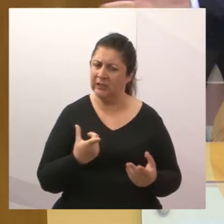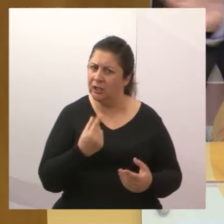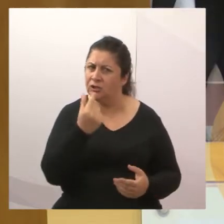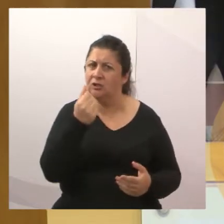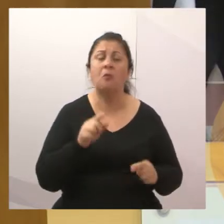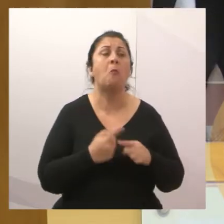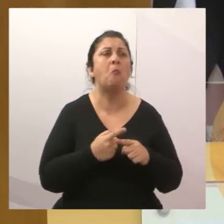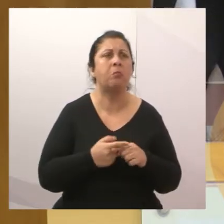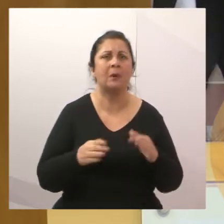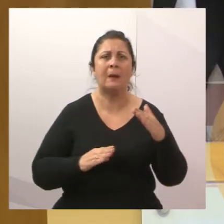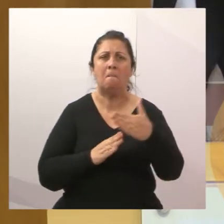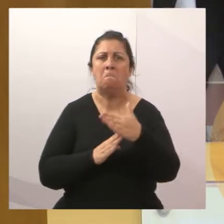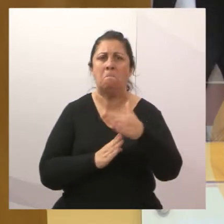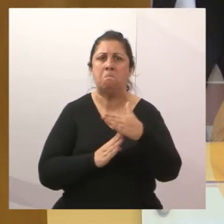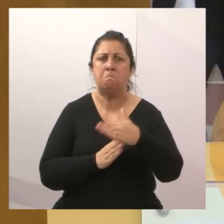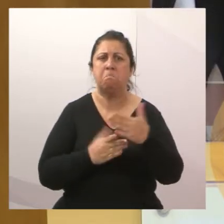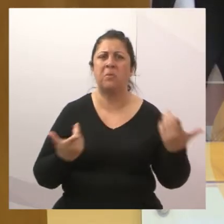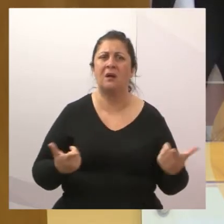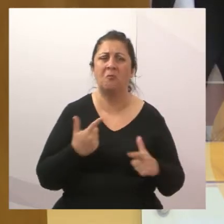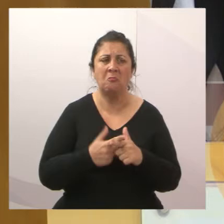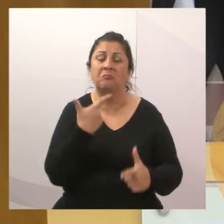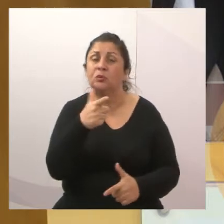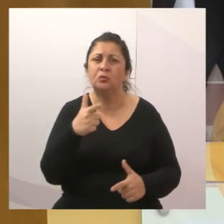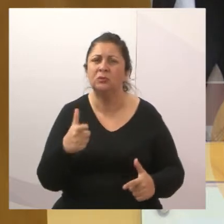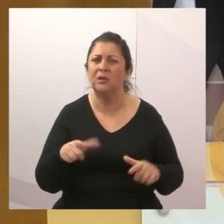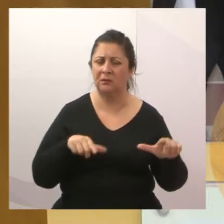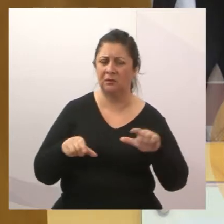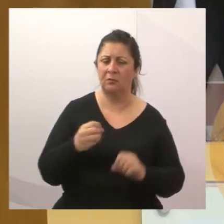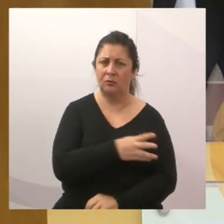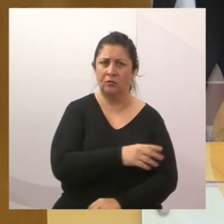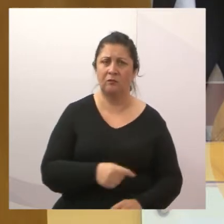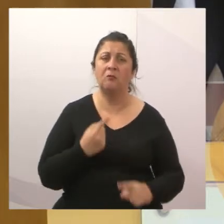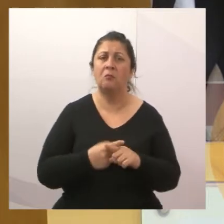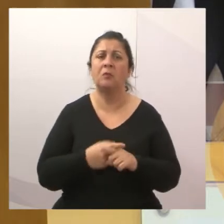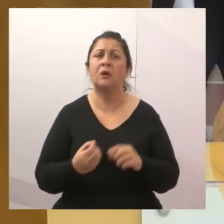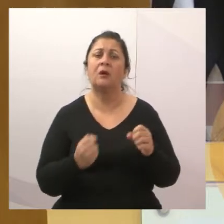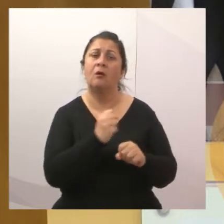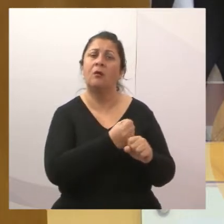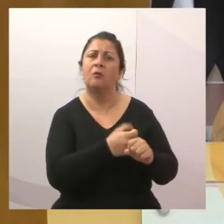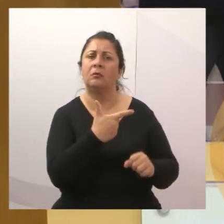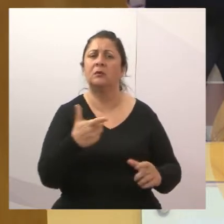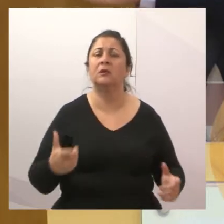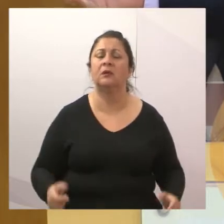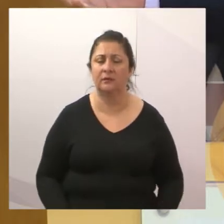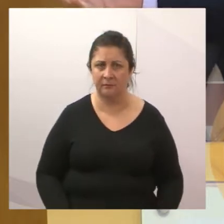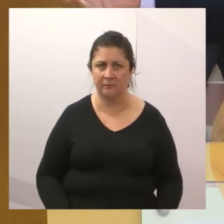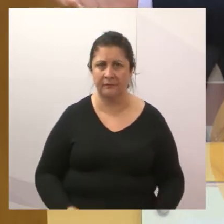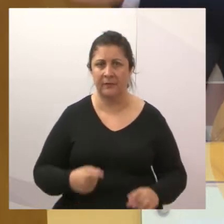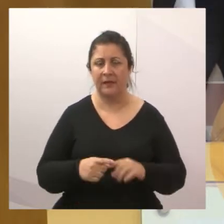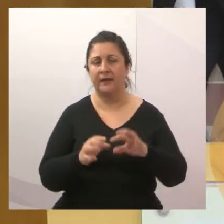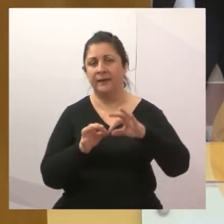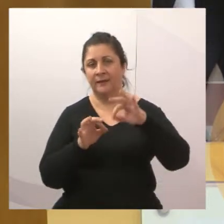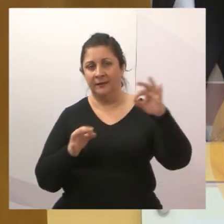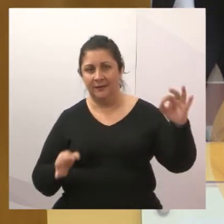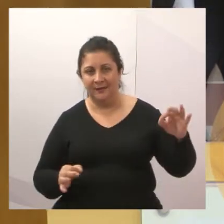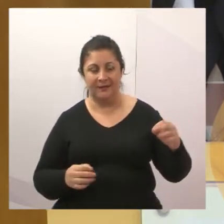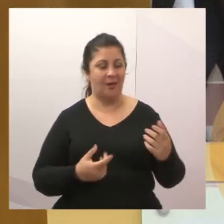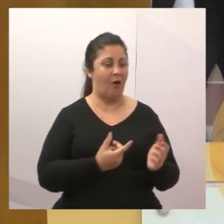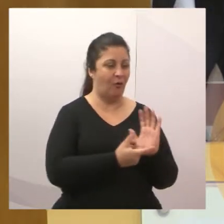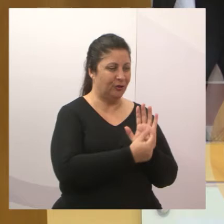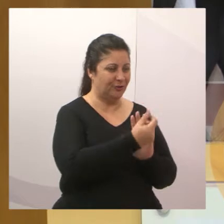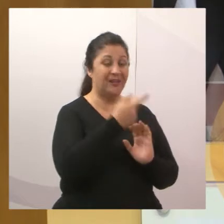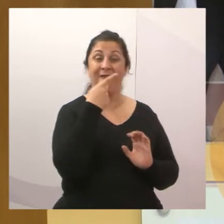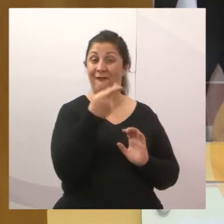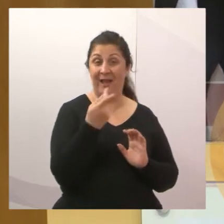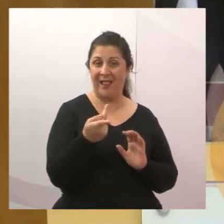mas por que a cidade não anda? Por que a cidade não gera empregos? Por que as obras não saem? É porque há essa distância entre o orçamento e